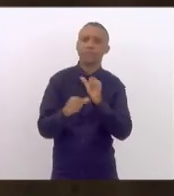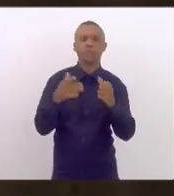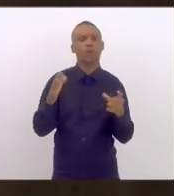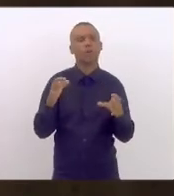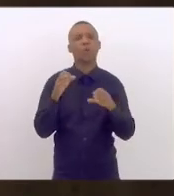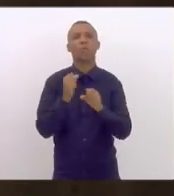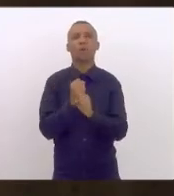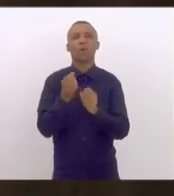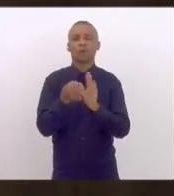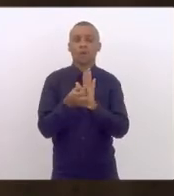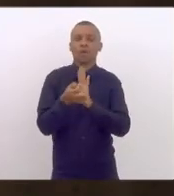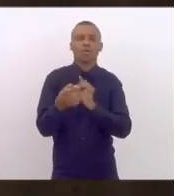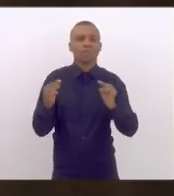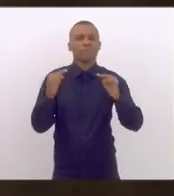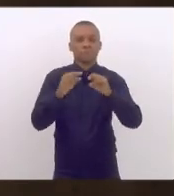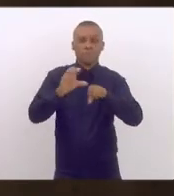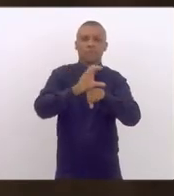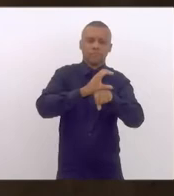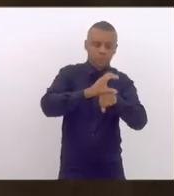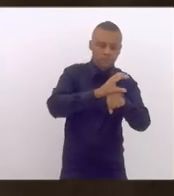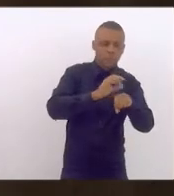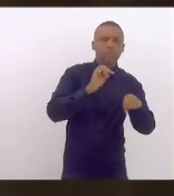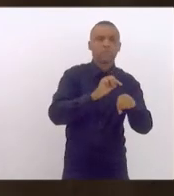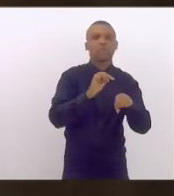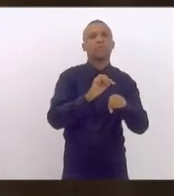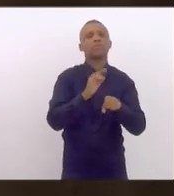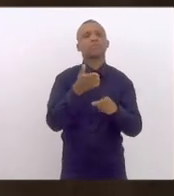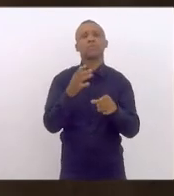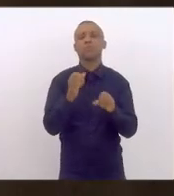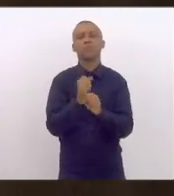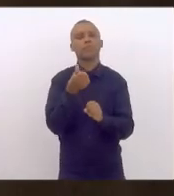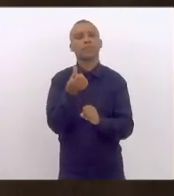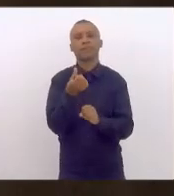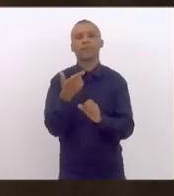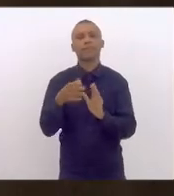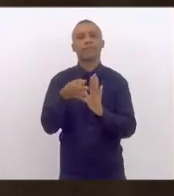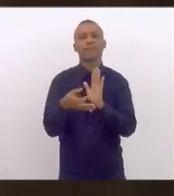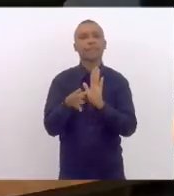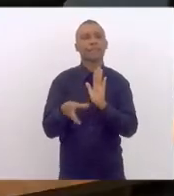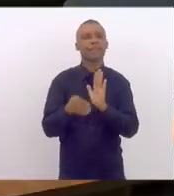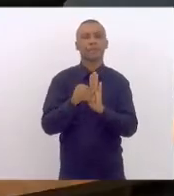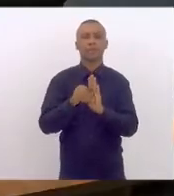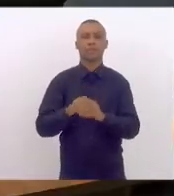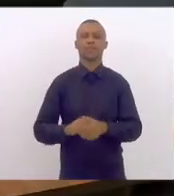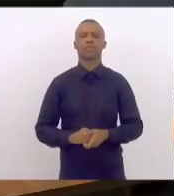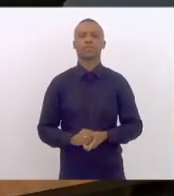parecer é pela constitucionalidade com seis emendas